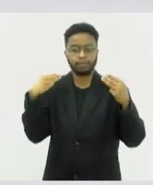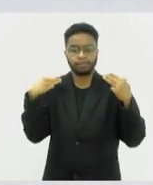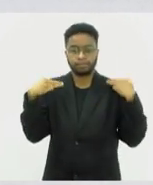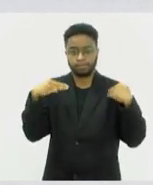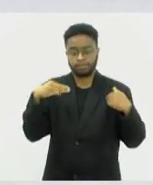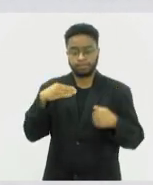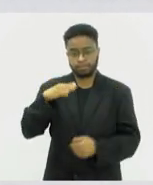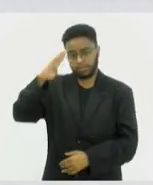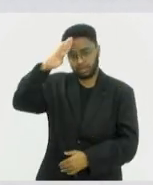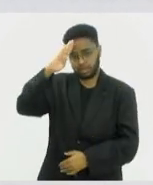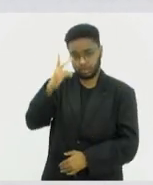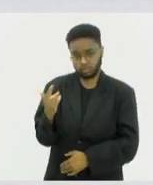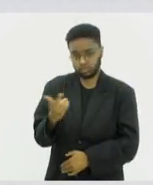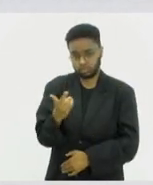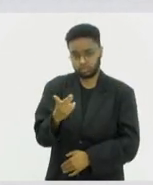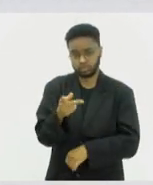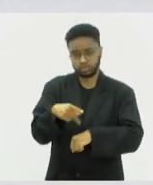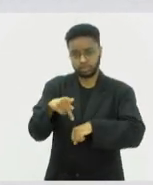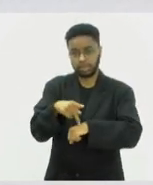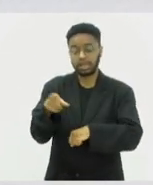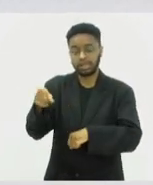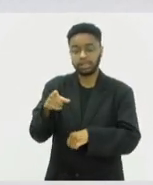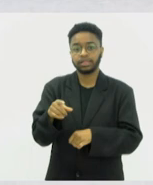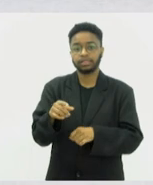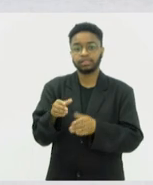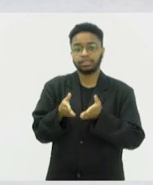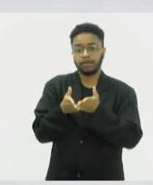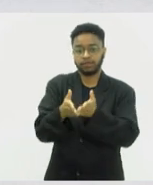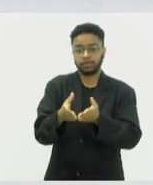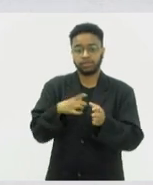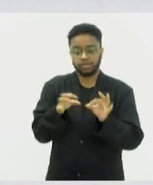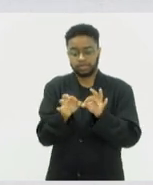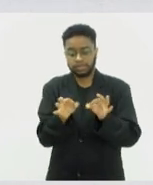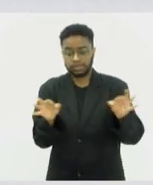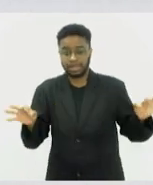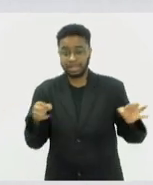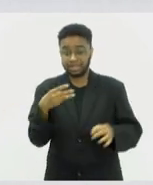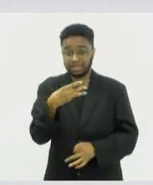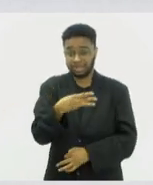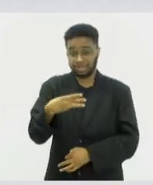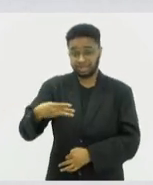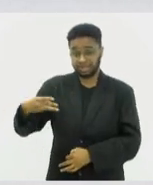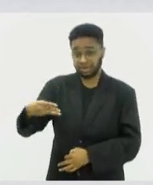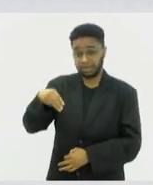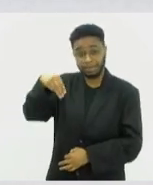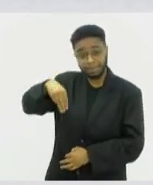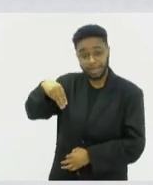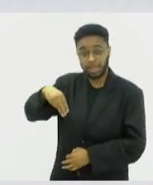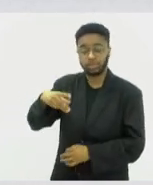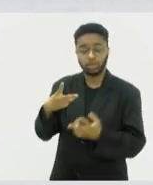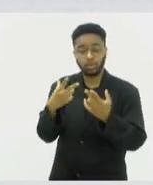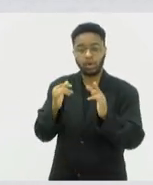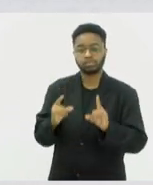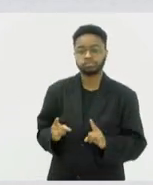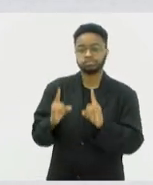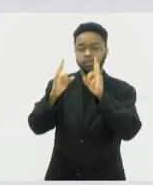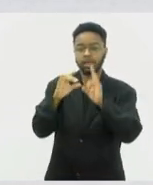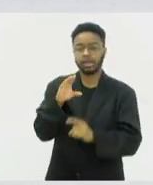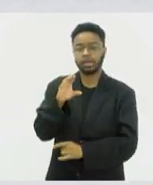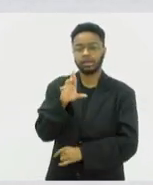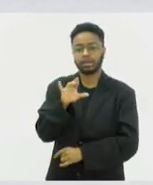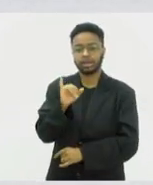Esse navio tem 333 metros de comprimento, é o tamanho do edifício Chrysler em Nova York,